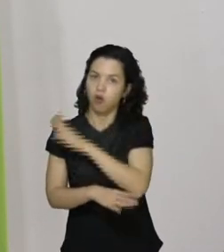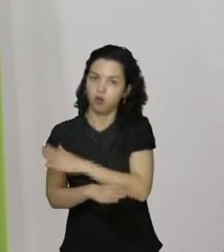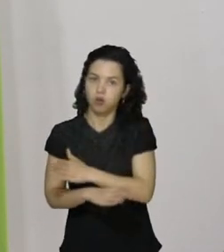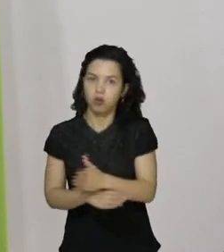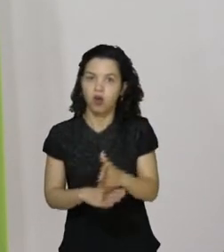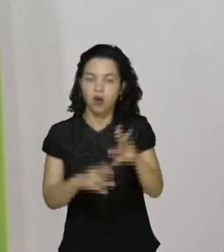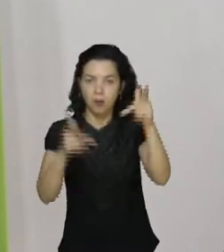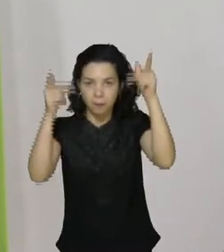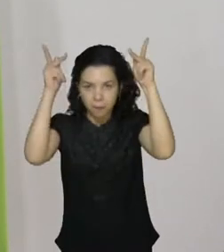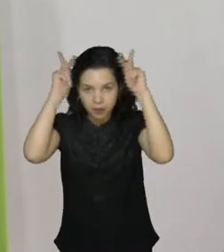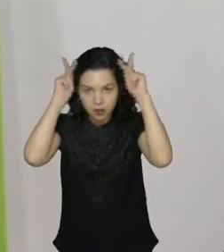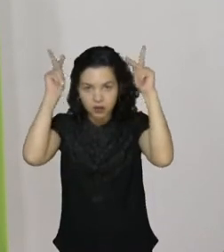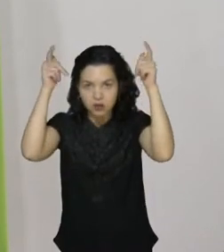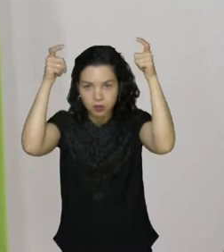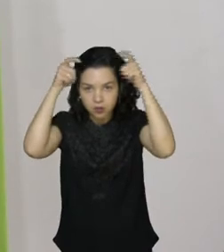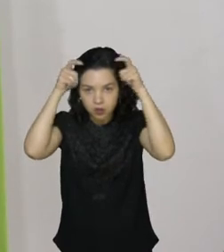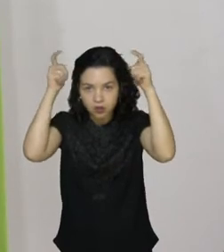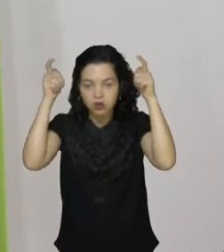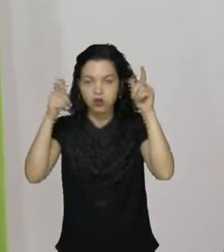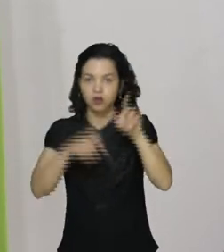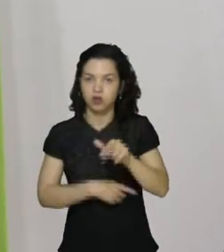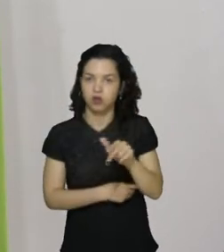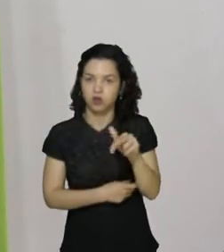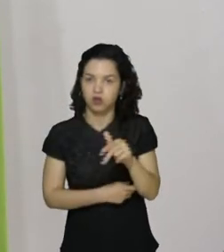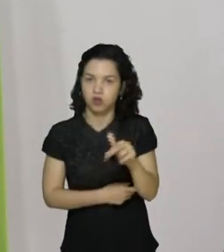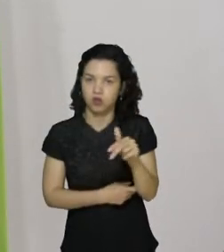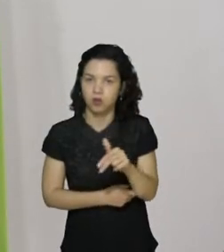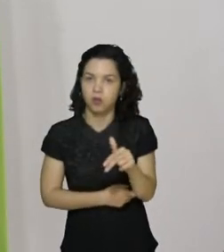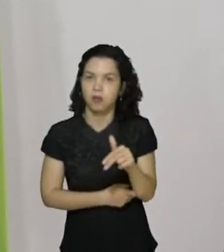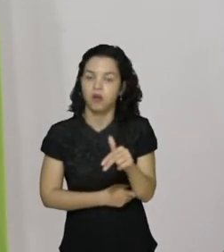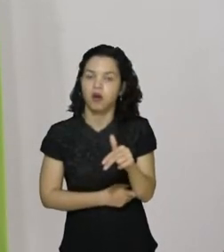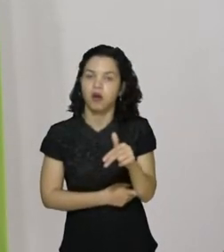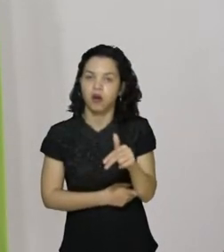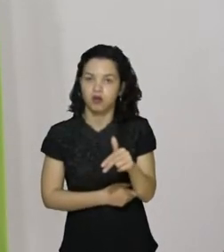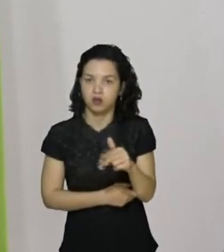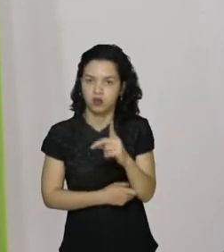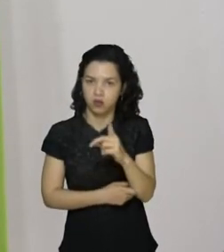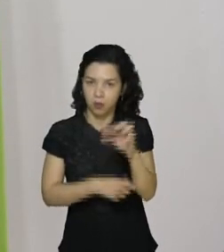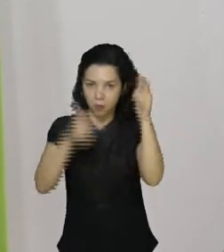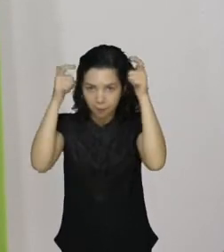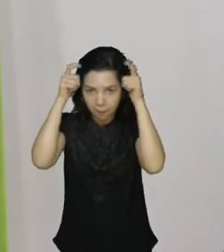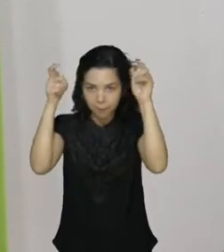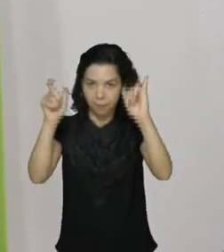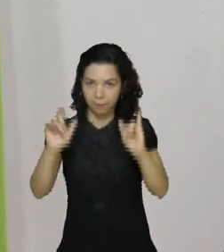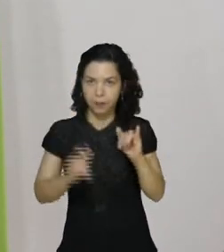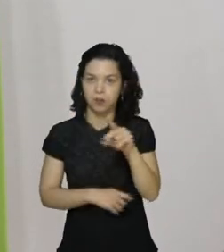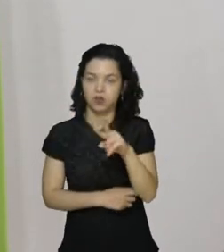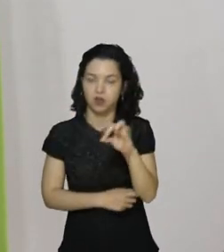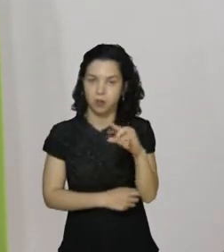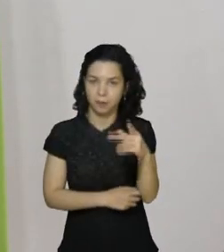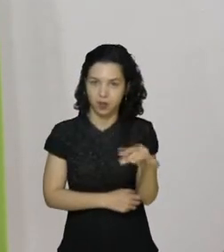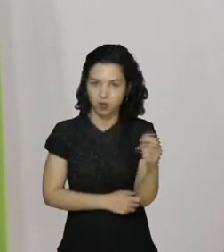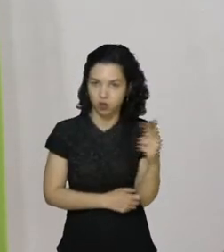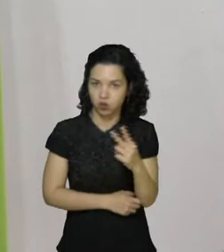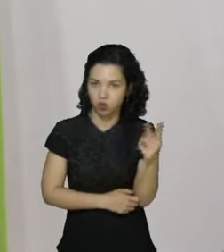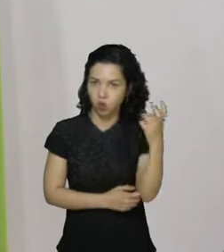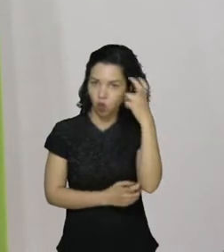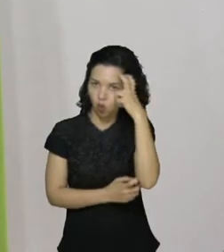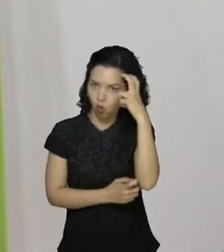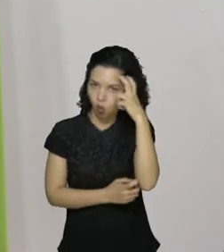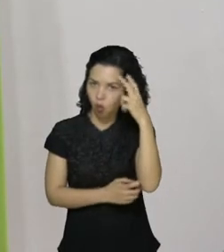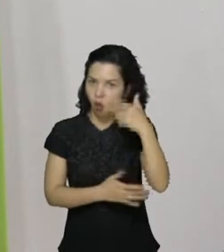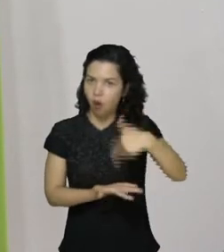da França e a irmã do imperador Dom Pedro II, uma cidade pujante, uma cidade com cultura, balé Bolshoi, único